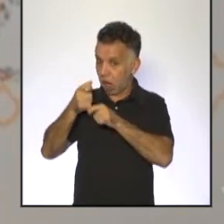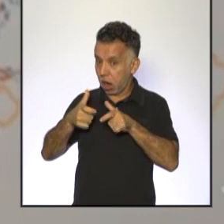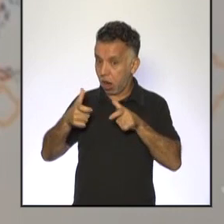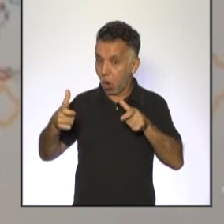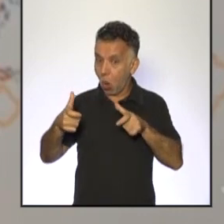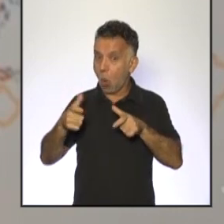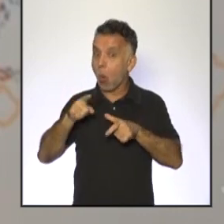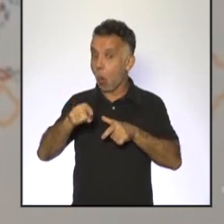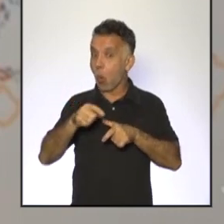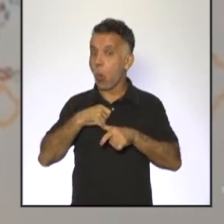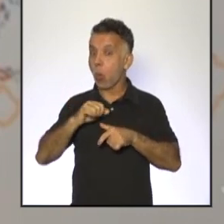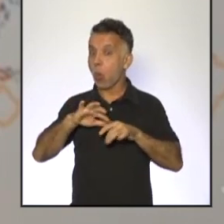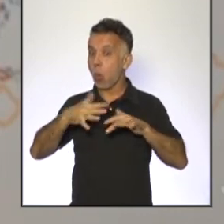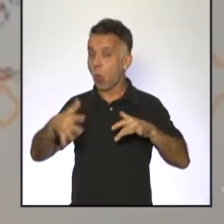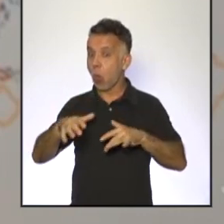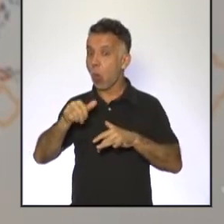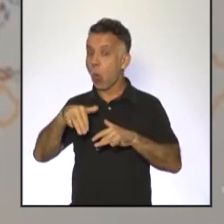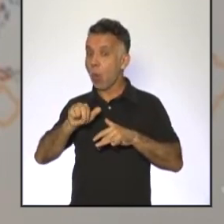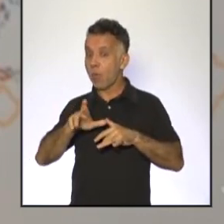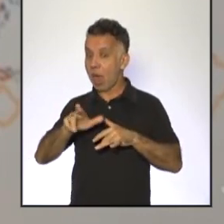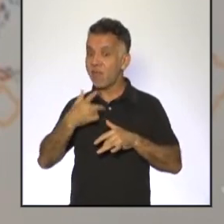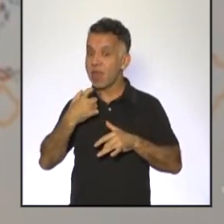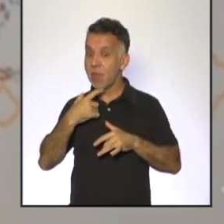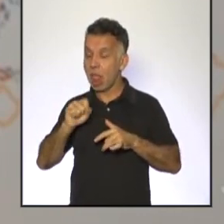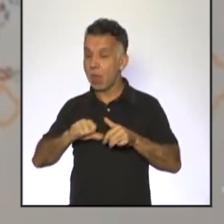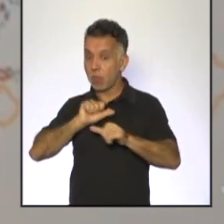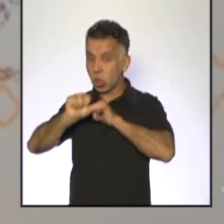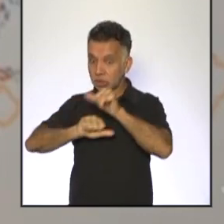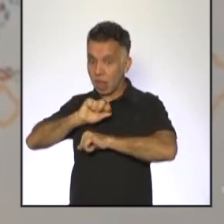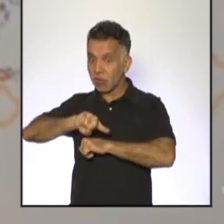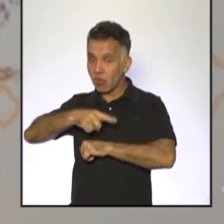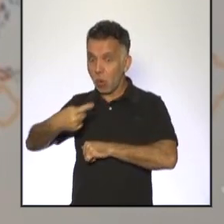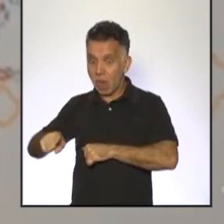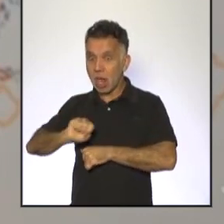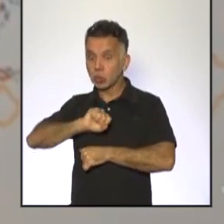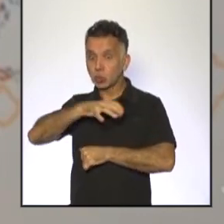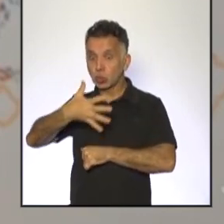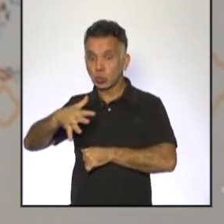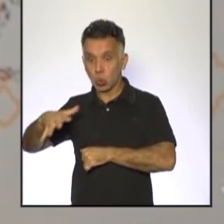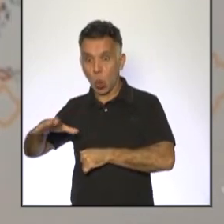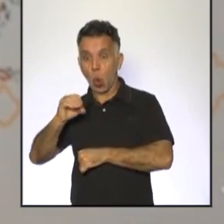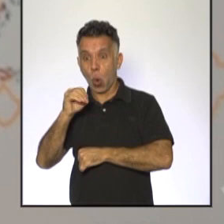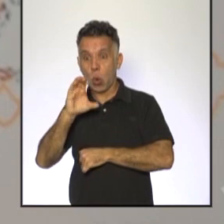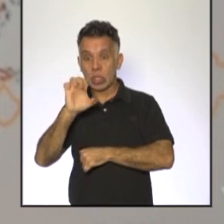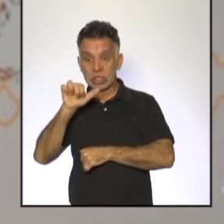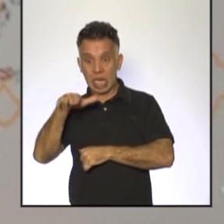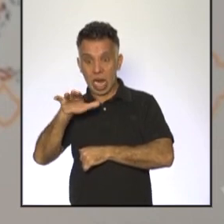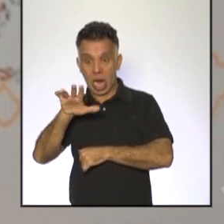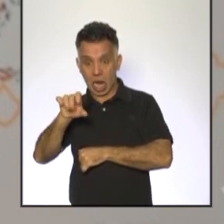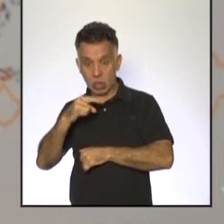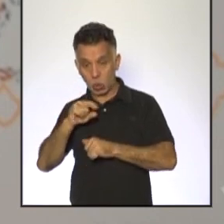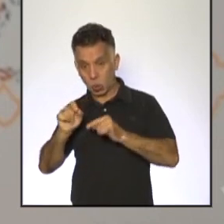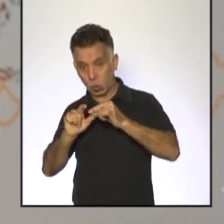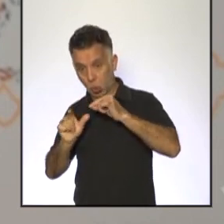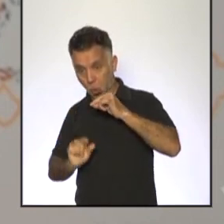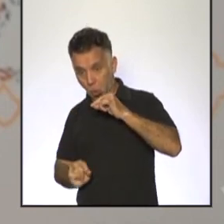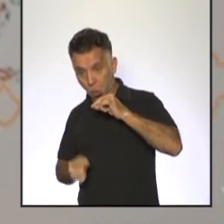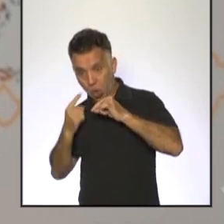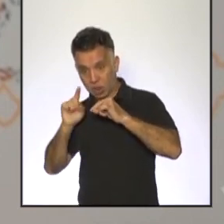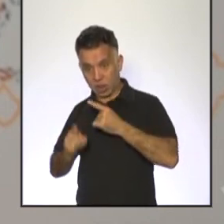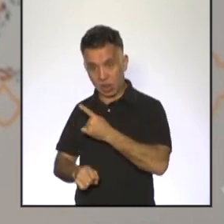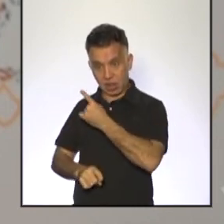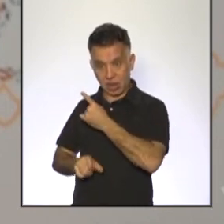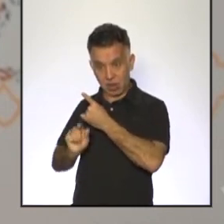pode virar um oceano. Igual aqui, olha, tá vendo essa zona aqui, saindo da Eritreia, passando pela Somália, Tanzânia, Ruanda,